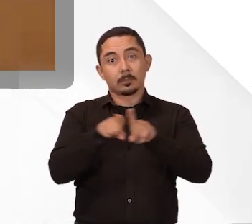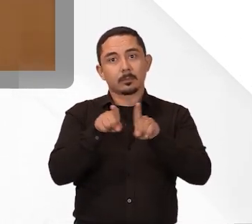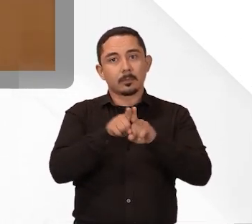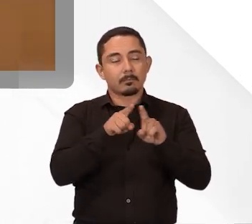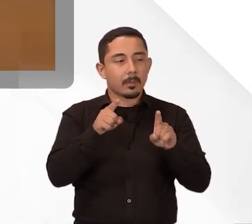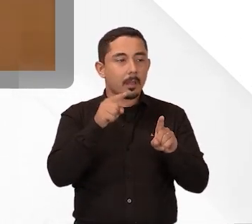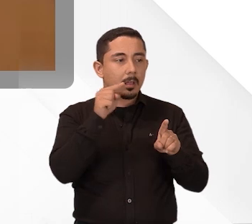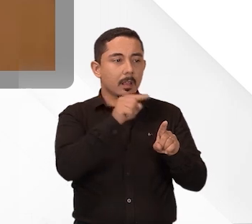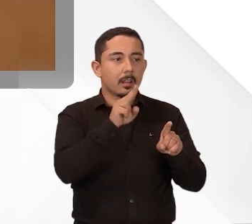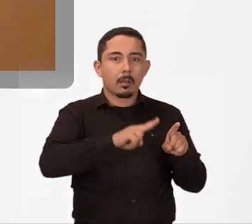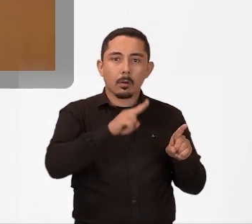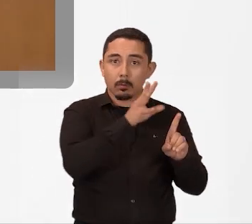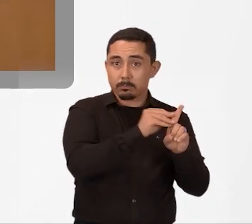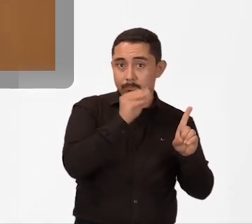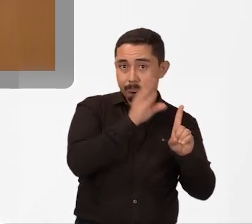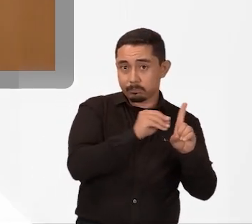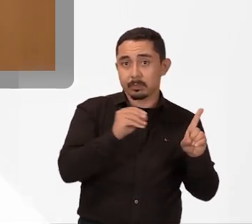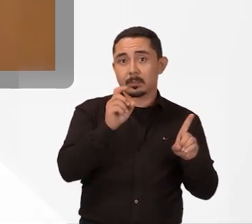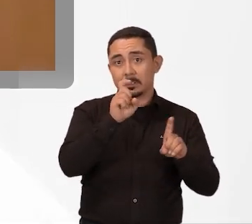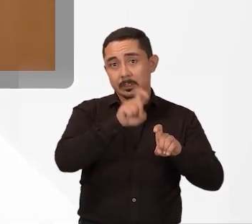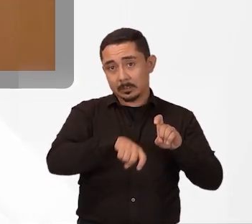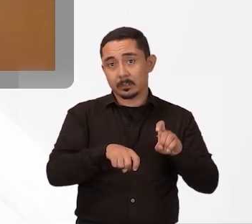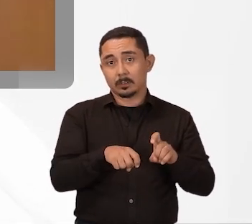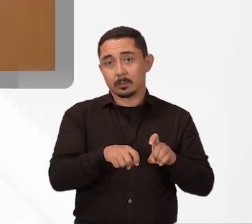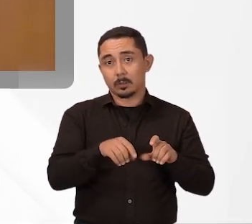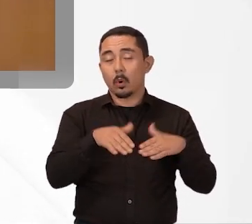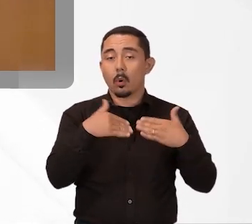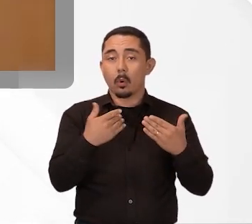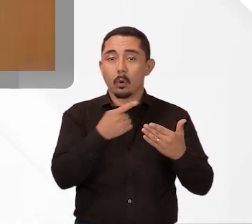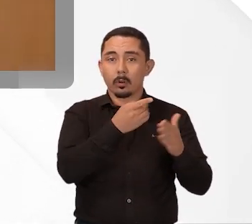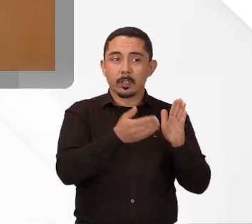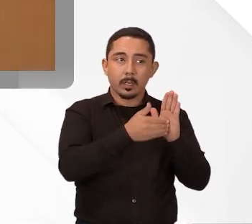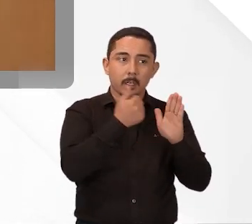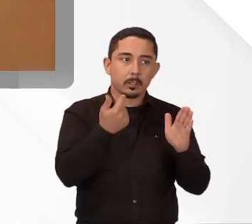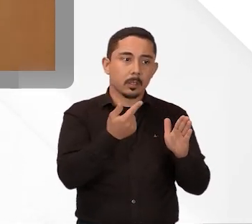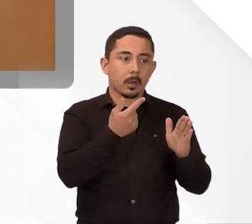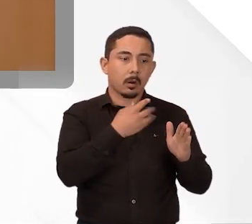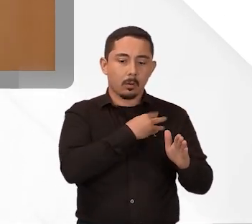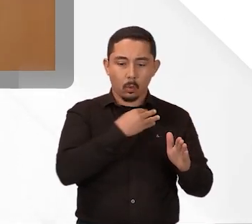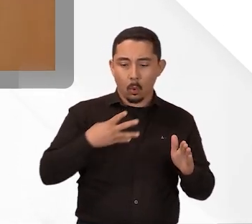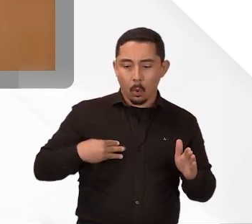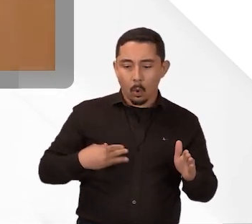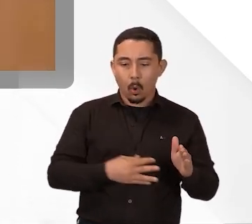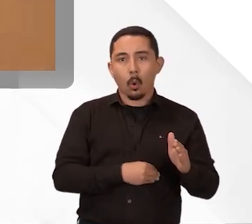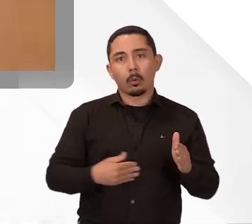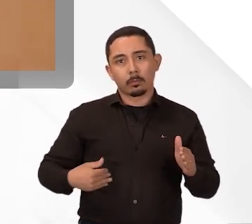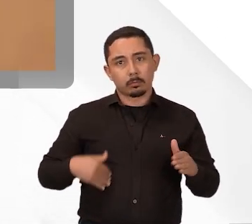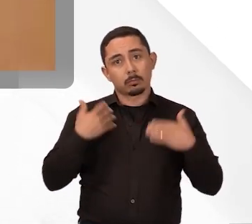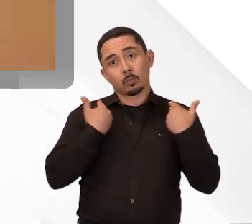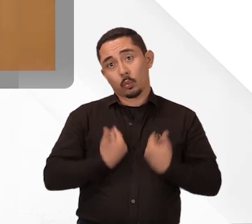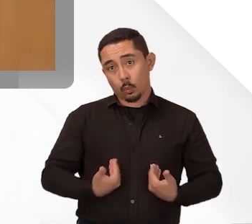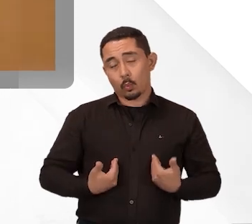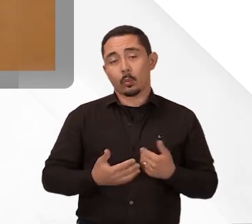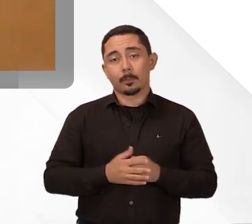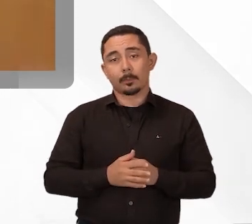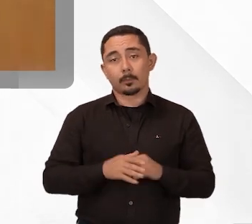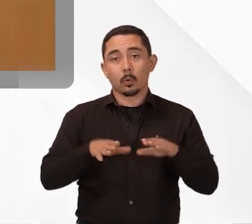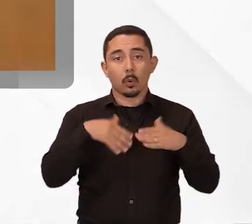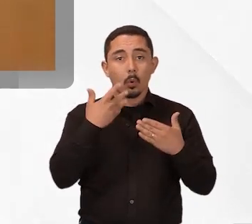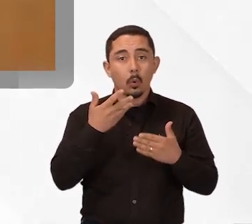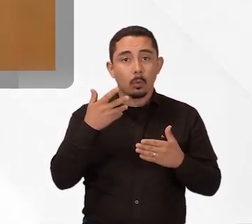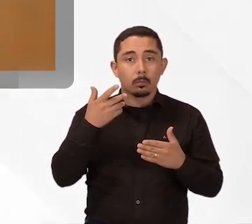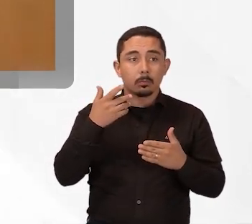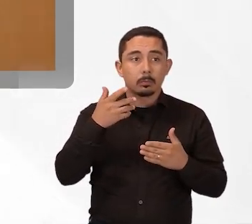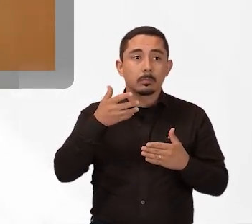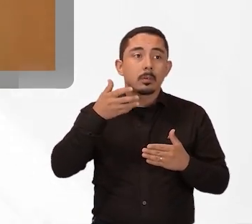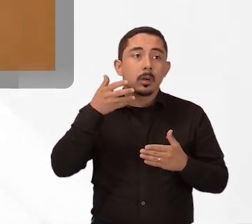com a finalidade de exploração sexual e com a finalidade de remover órgãos ou tecidos de um corpo ou com a